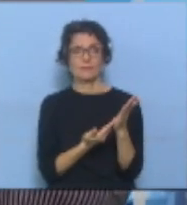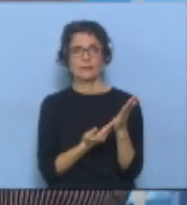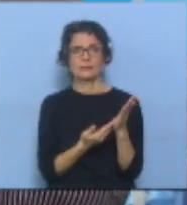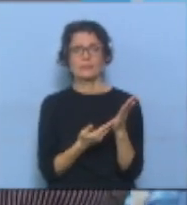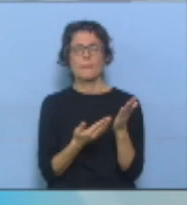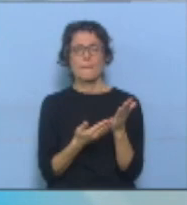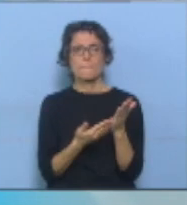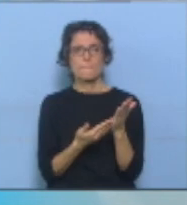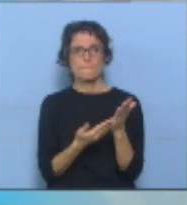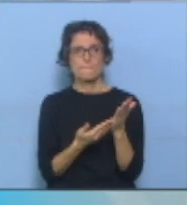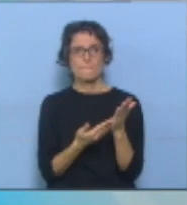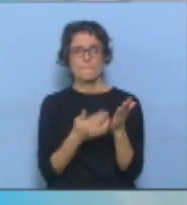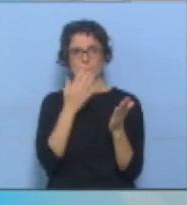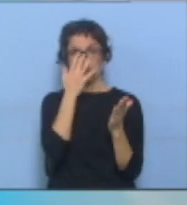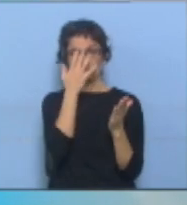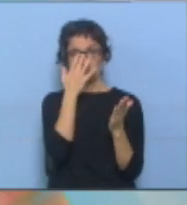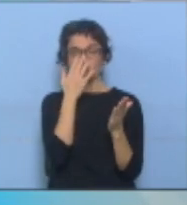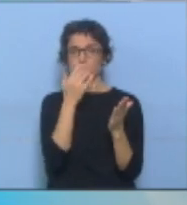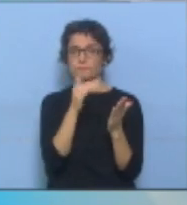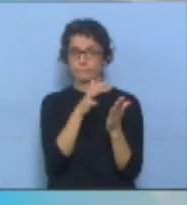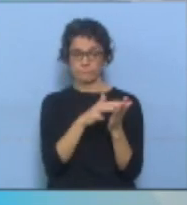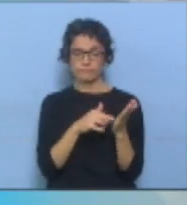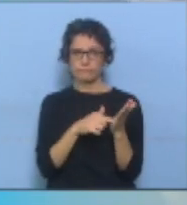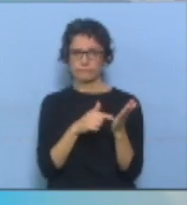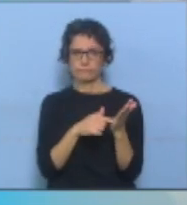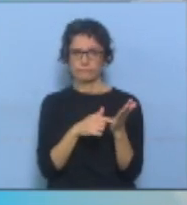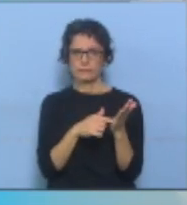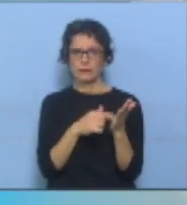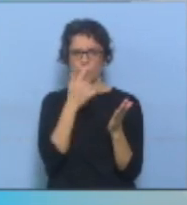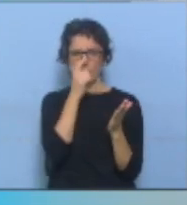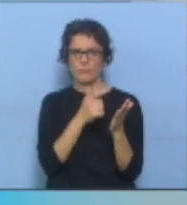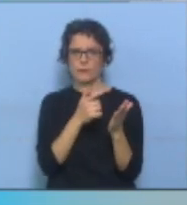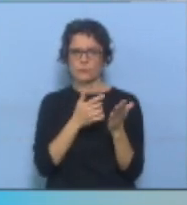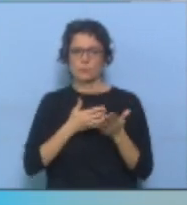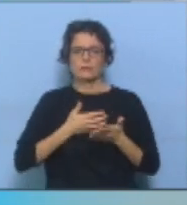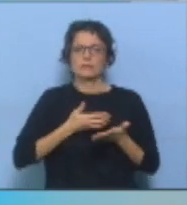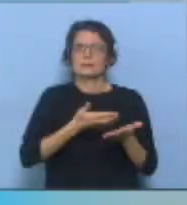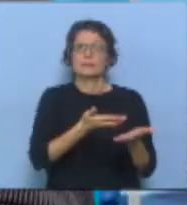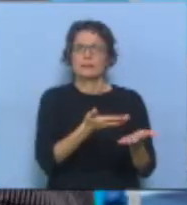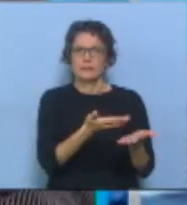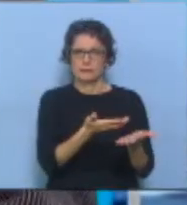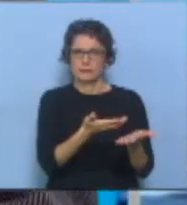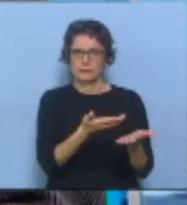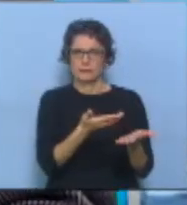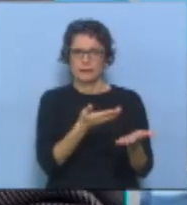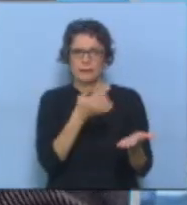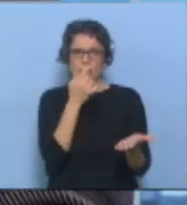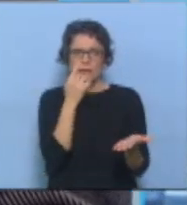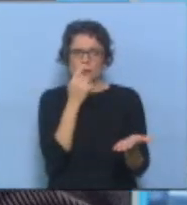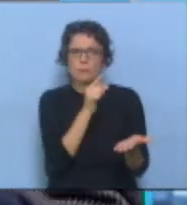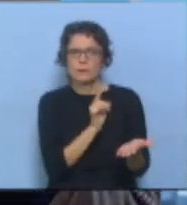rapidamente, que nos fala de um servo misterioso, não é? Lá está, que vem a ser Jesus. Quer